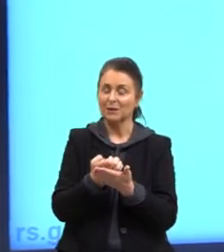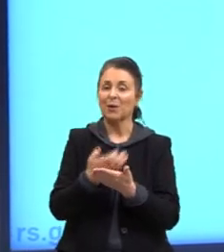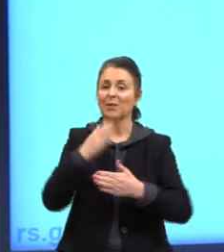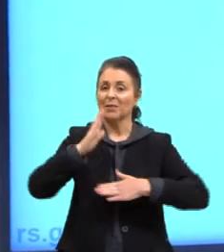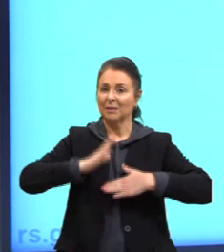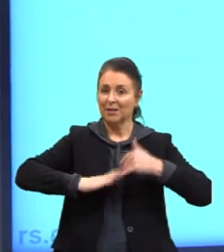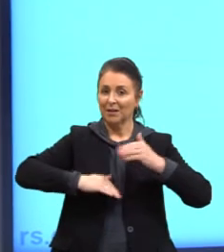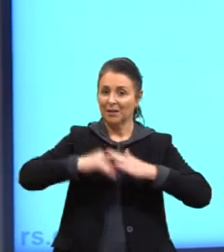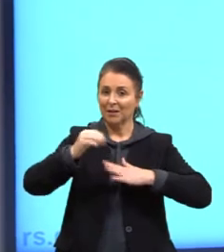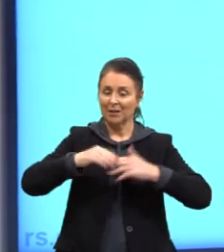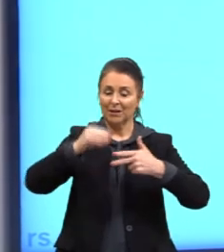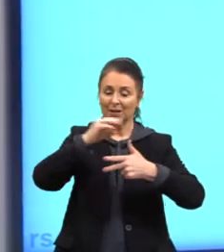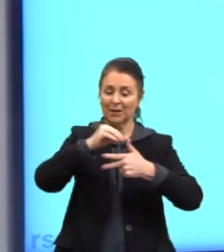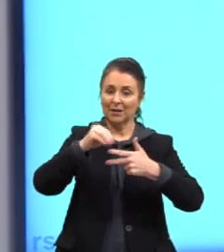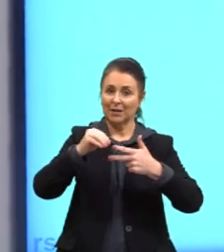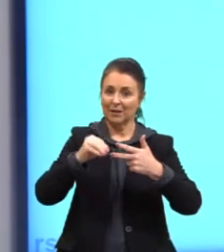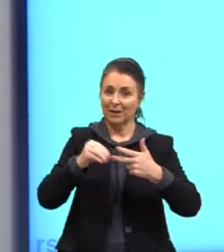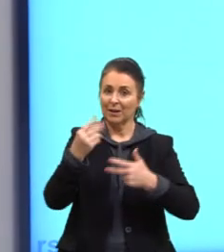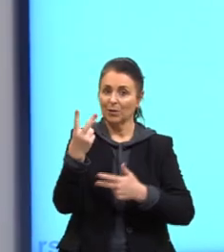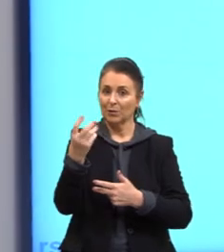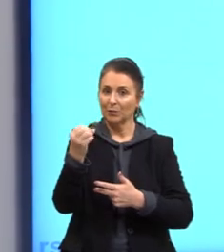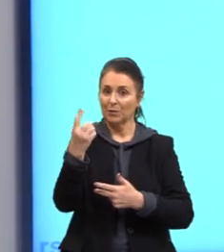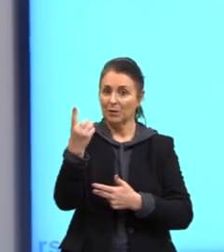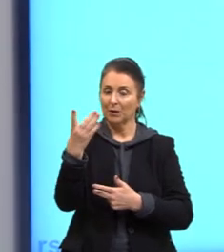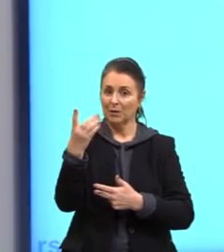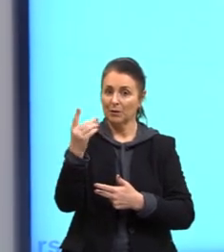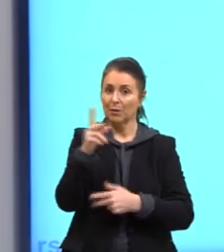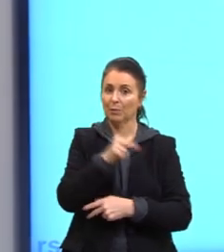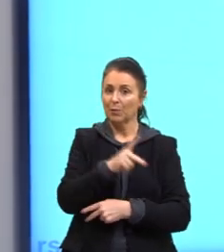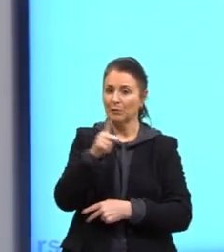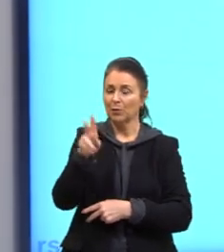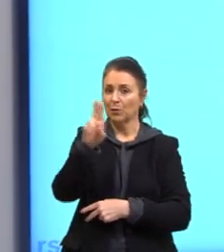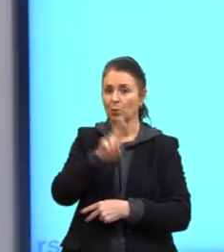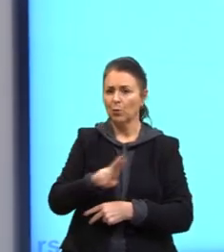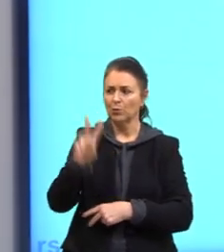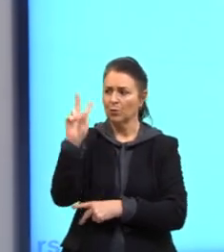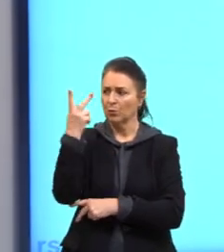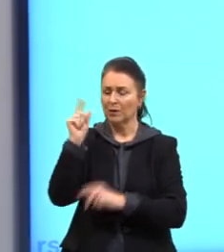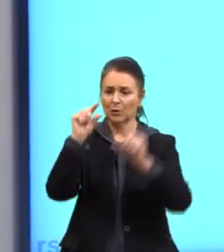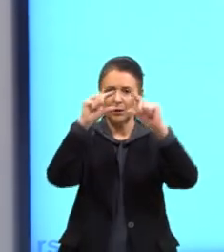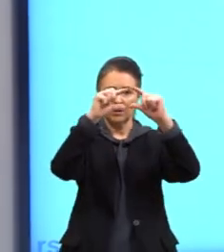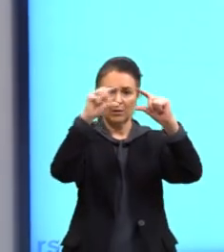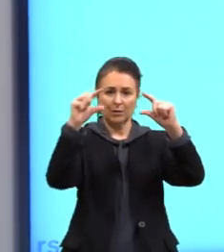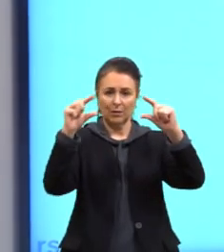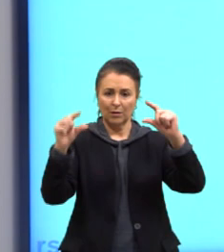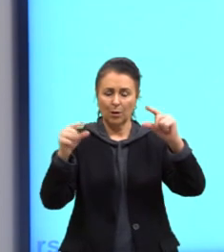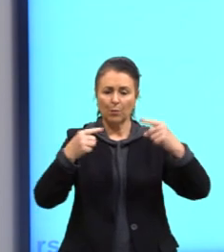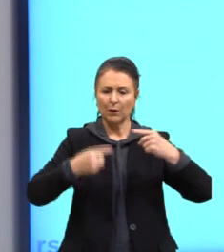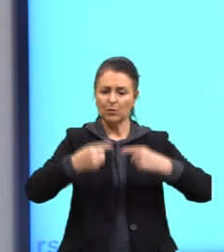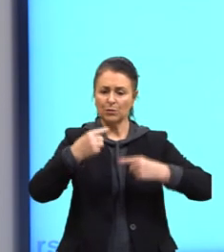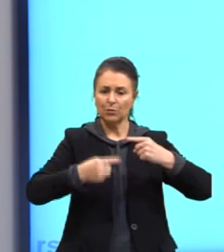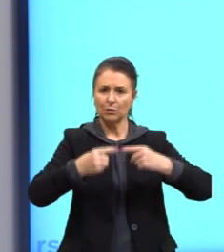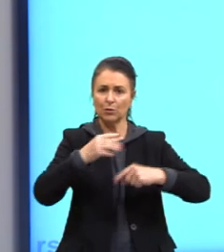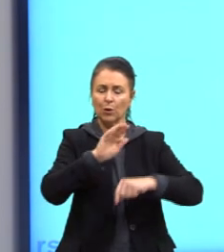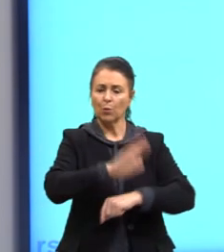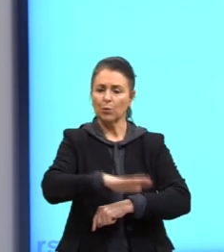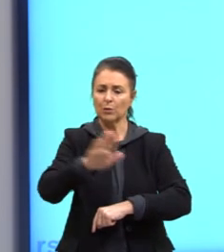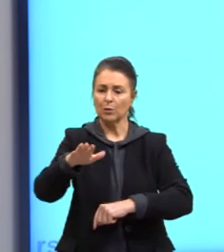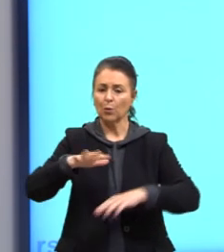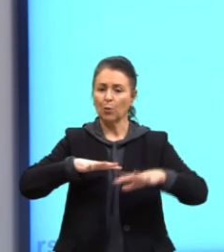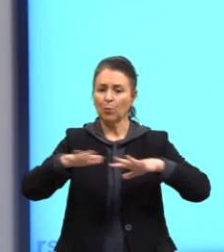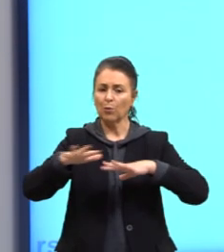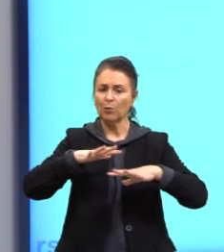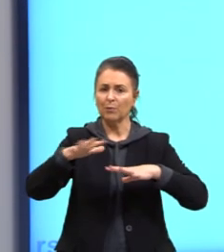esse aqui do Enem de 2014 um professor utiliza essa história em quadrinhos para discutir com os estudantes o movimento